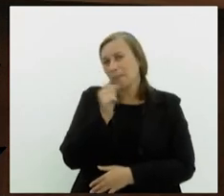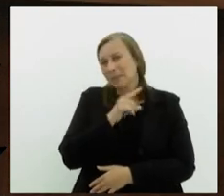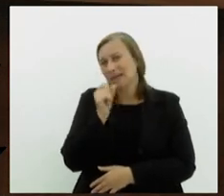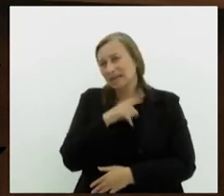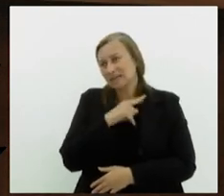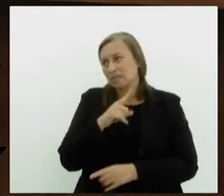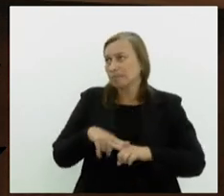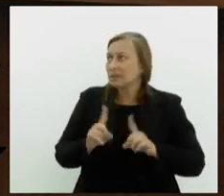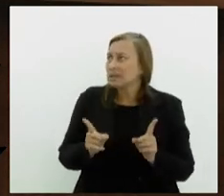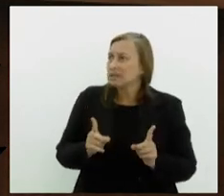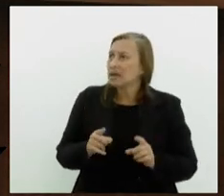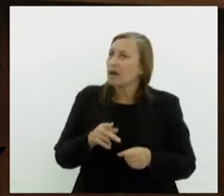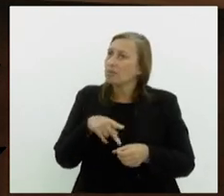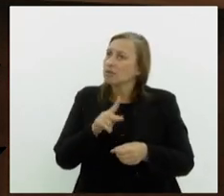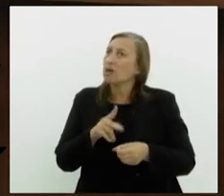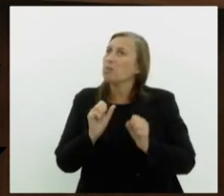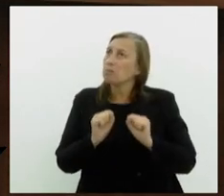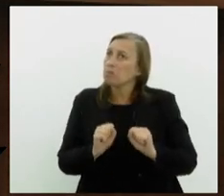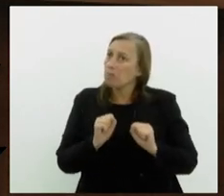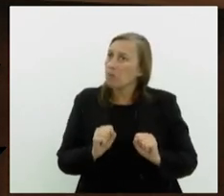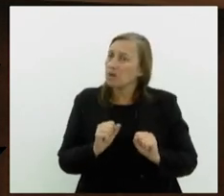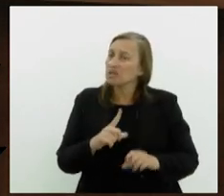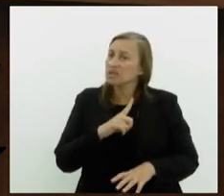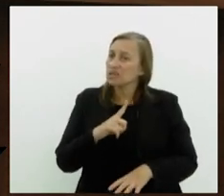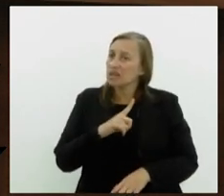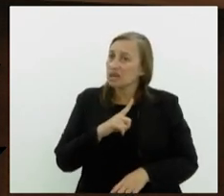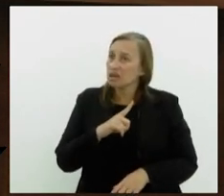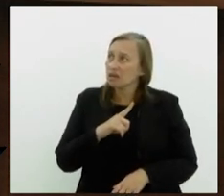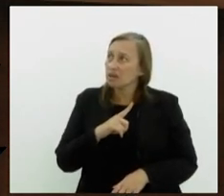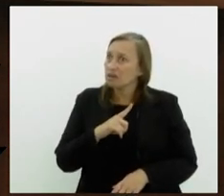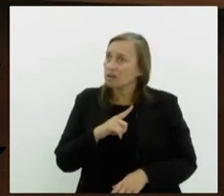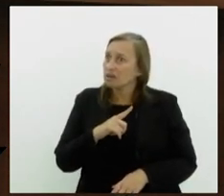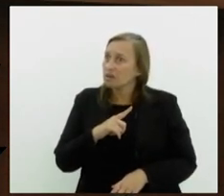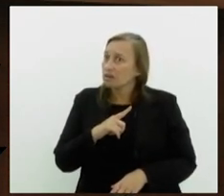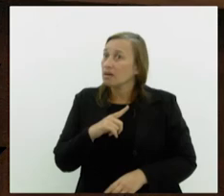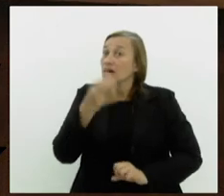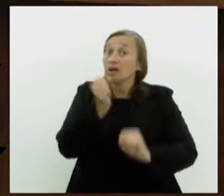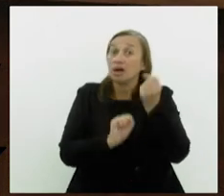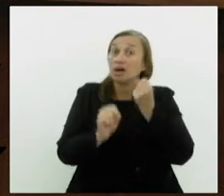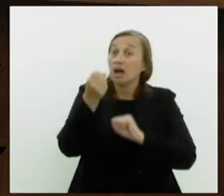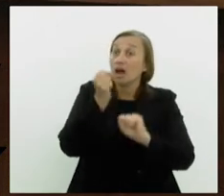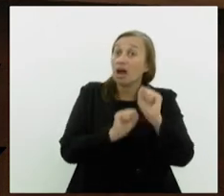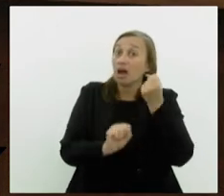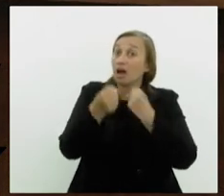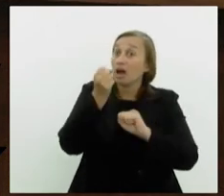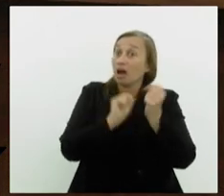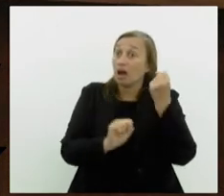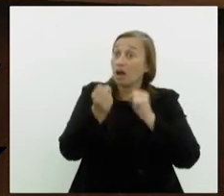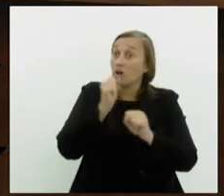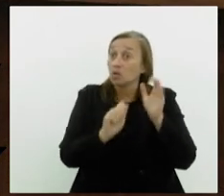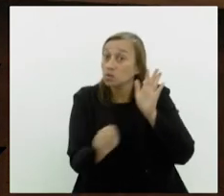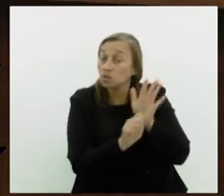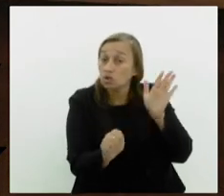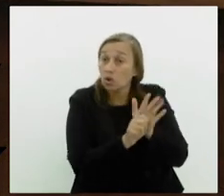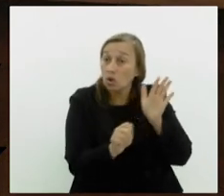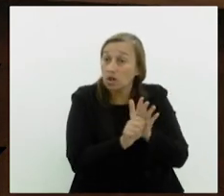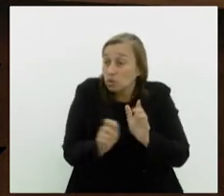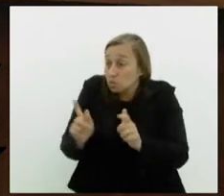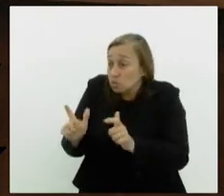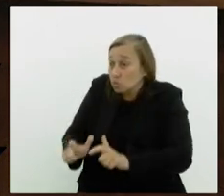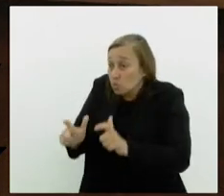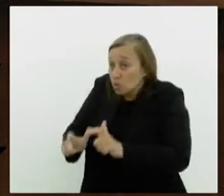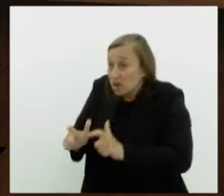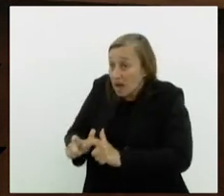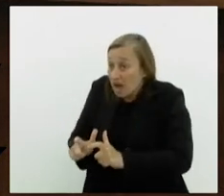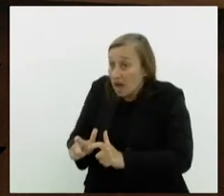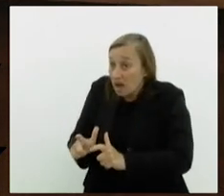a Petrobras diz que pode haver uma refinaria de droga na região e o refino de droga